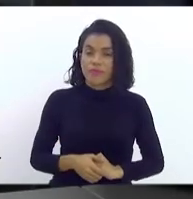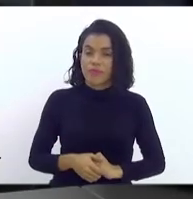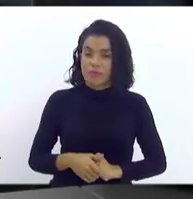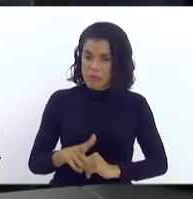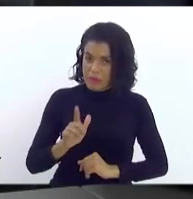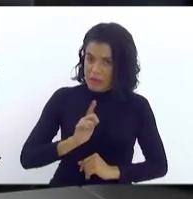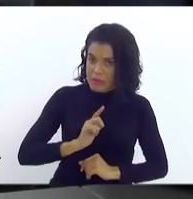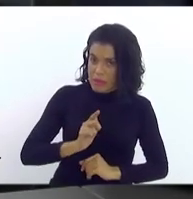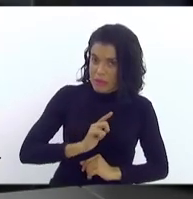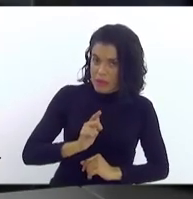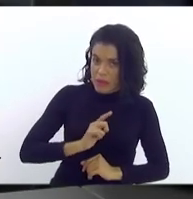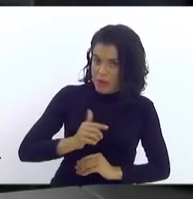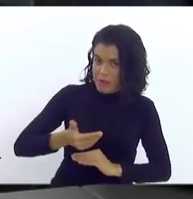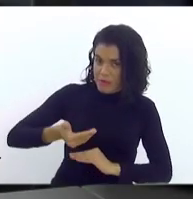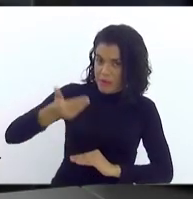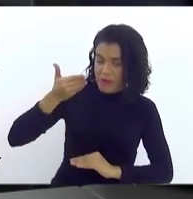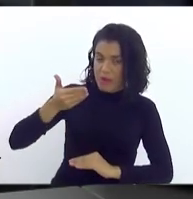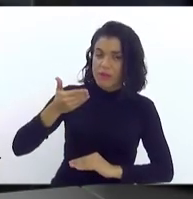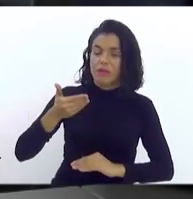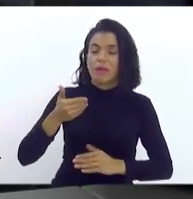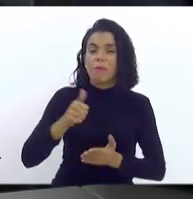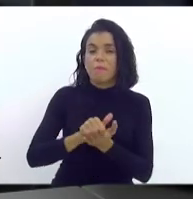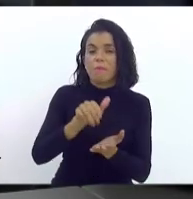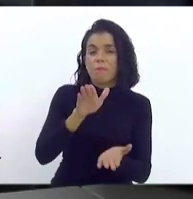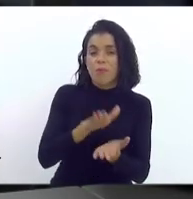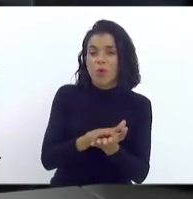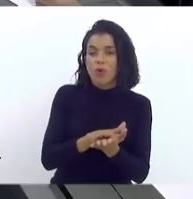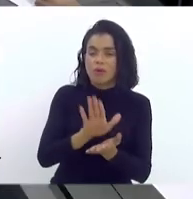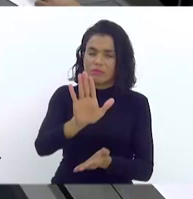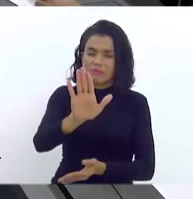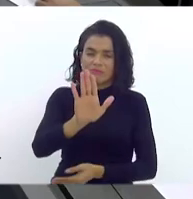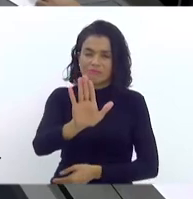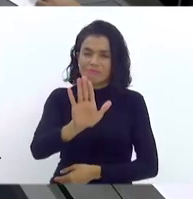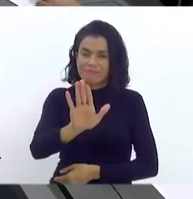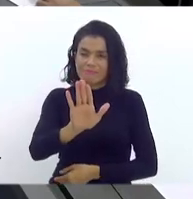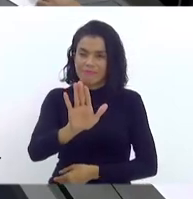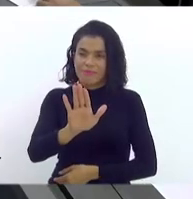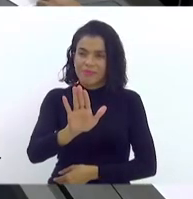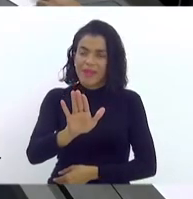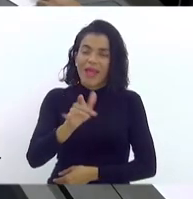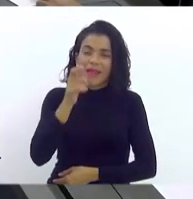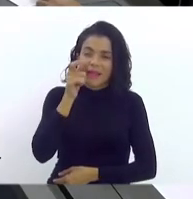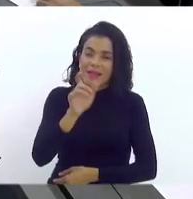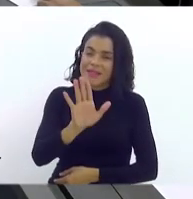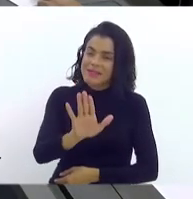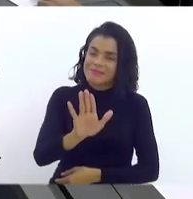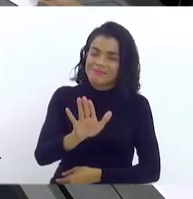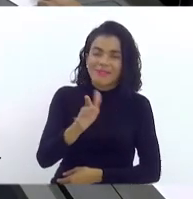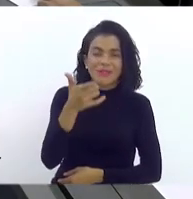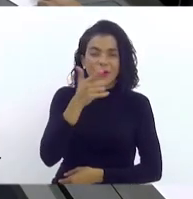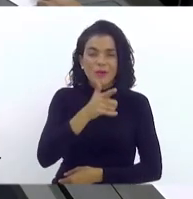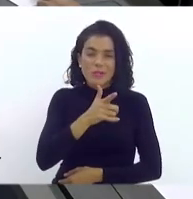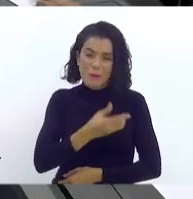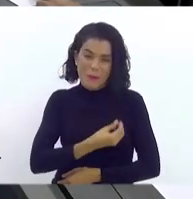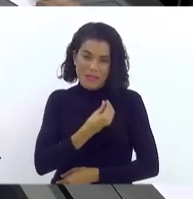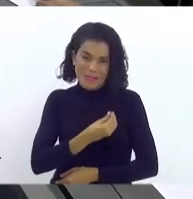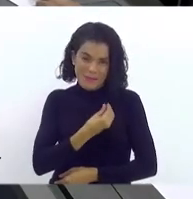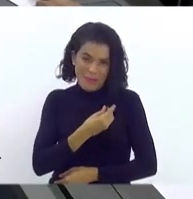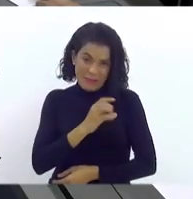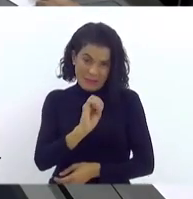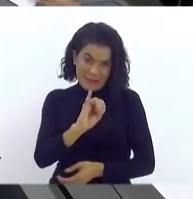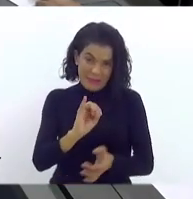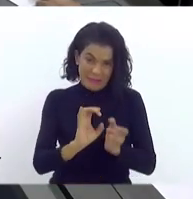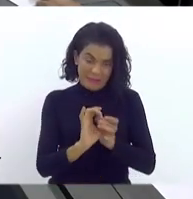houve aplicações de multas? Meu irmão, acho que é mais interessante, até para que a gente possa participar, isso, se Vossa Excelência